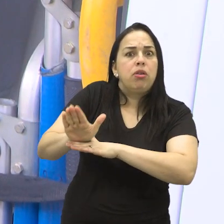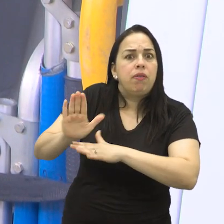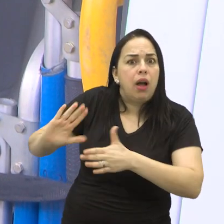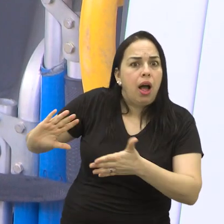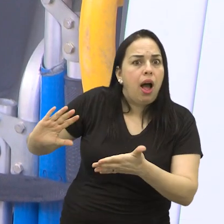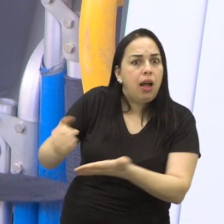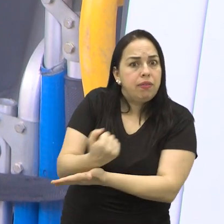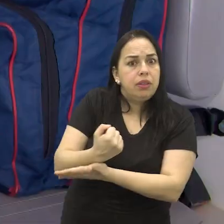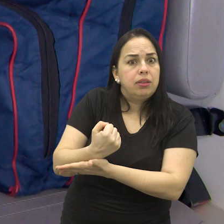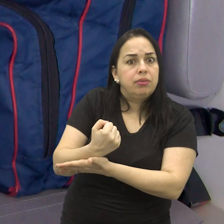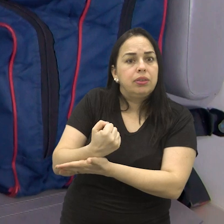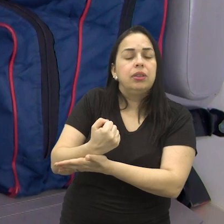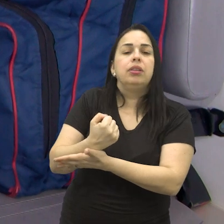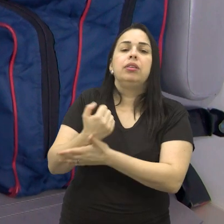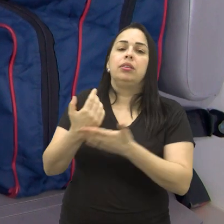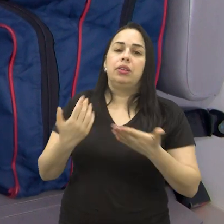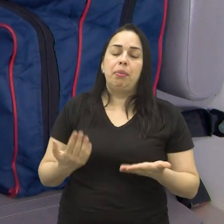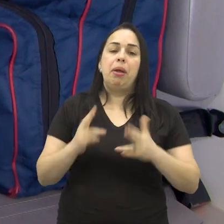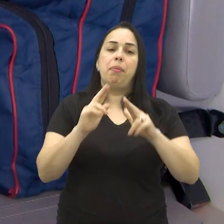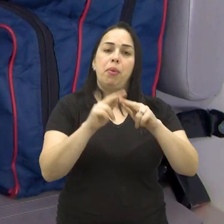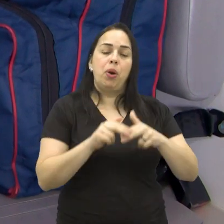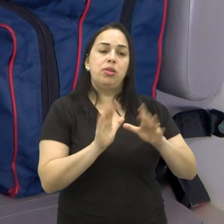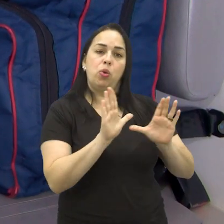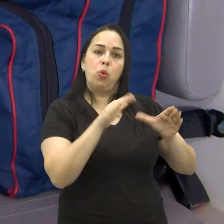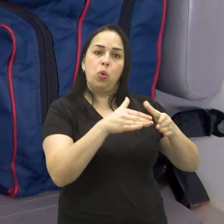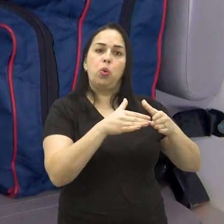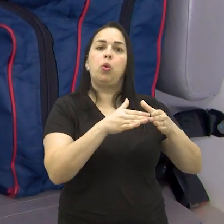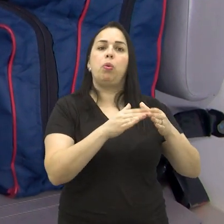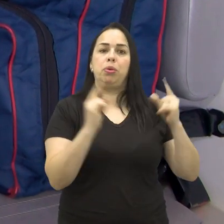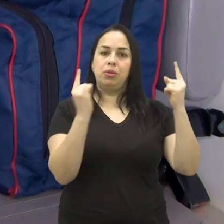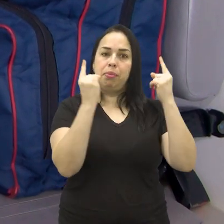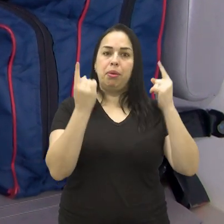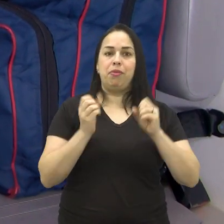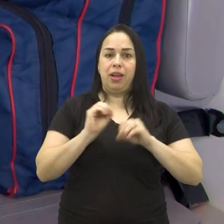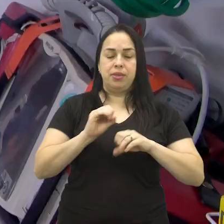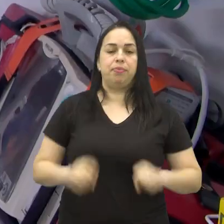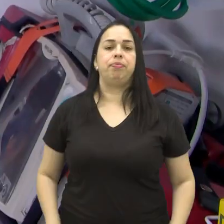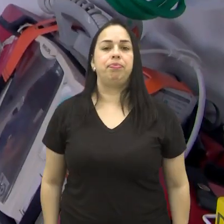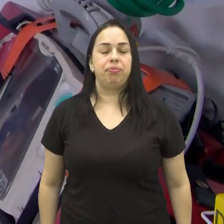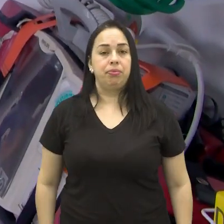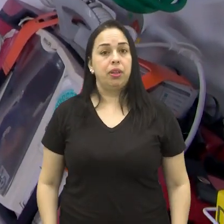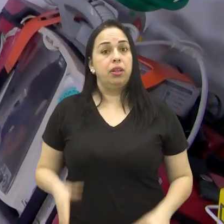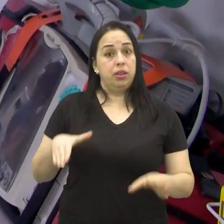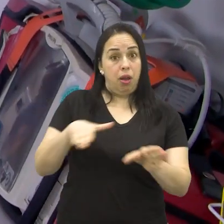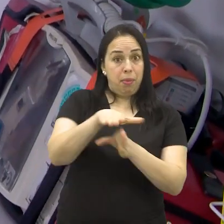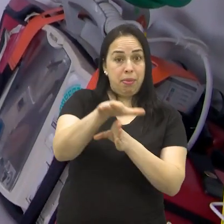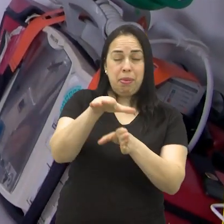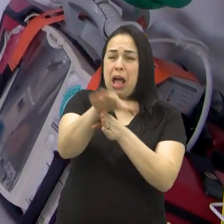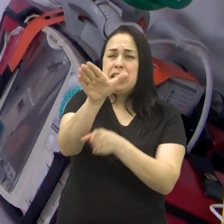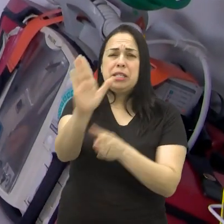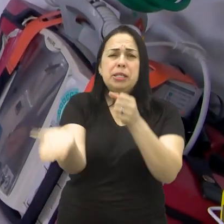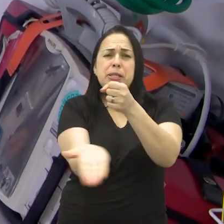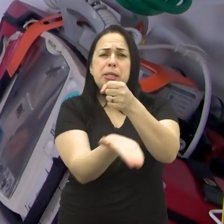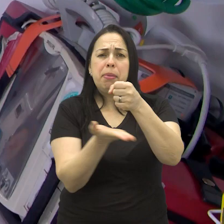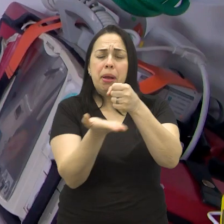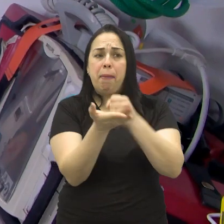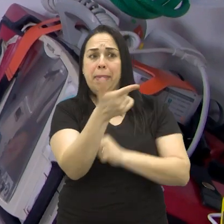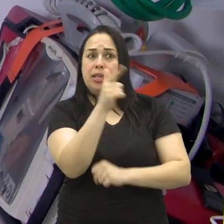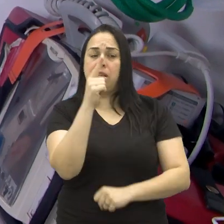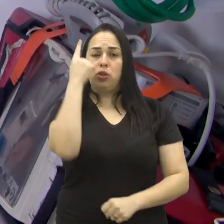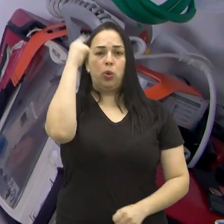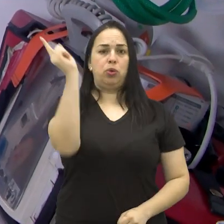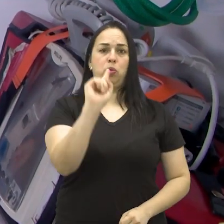a chance de sobrevivência. A equipe do SAMU ensina como fazê-la. A orientação básica para que o